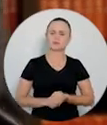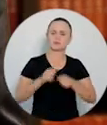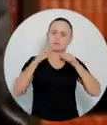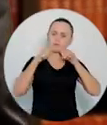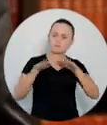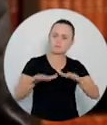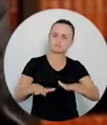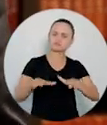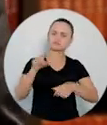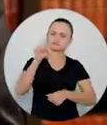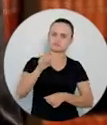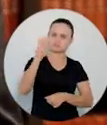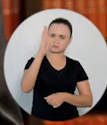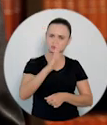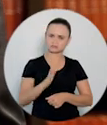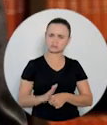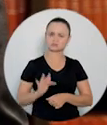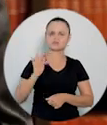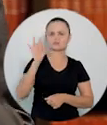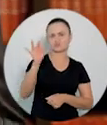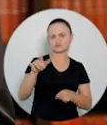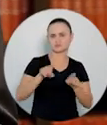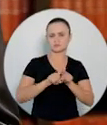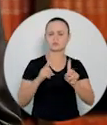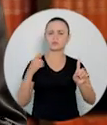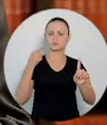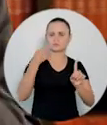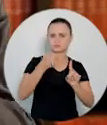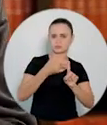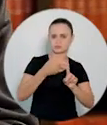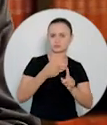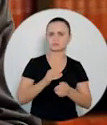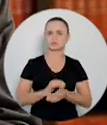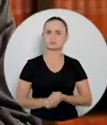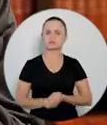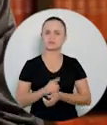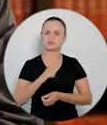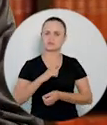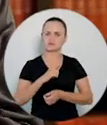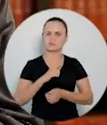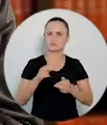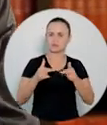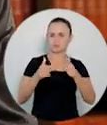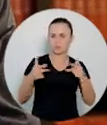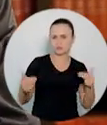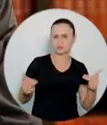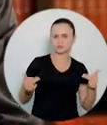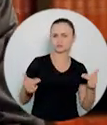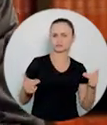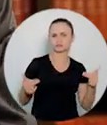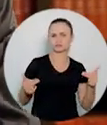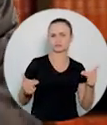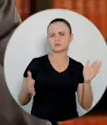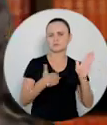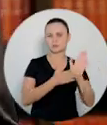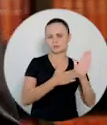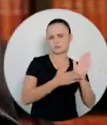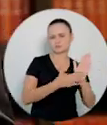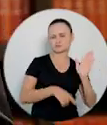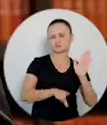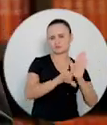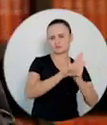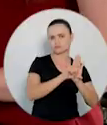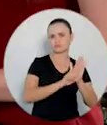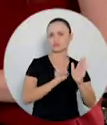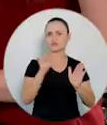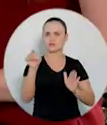dentro do sistema jurídico americano. Esse era o objetivo, e eu acho que muitas coisas que funcionam lá podem ser trazidas para o